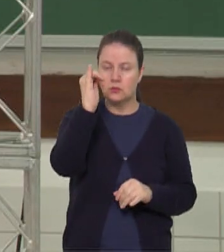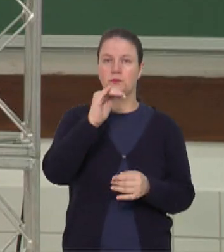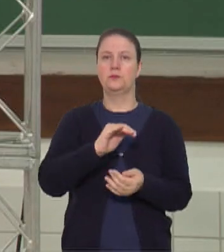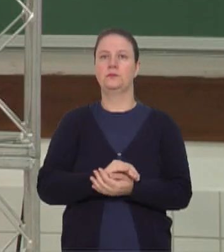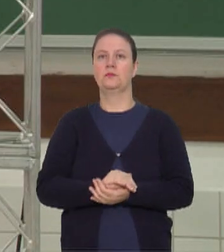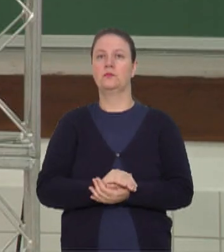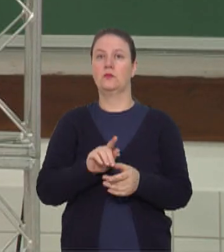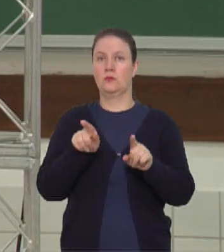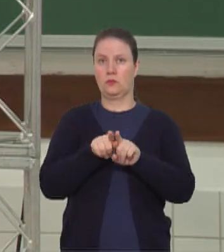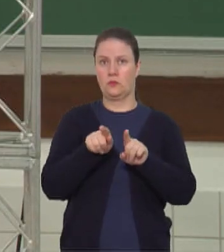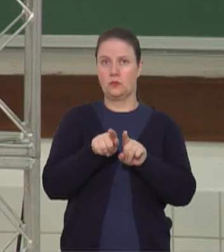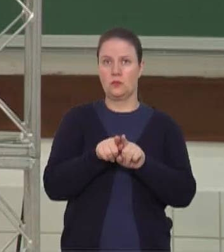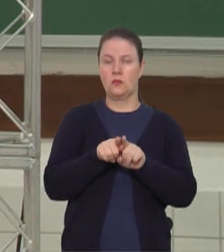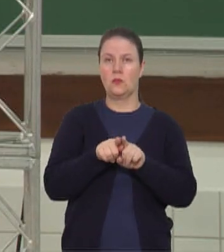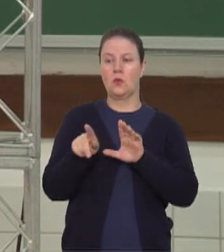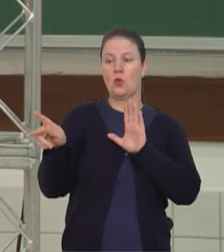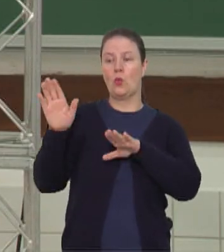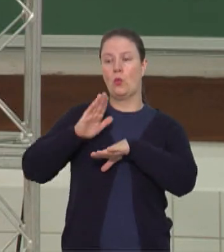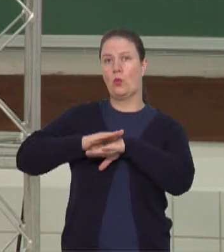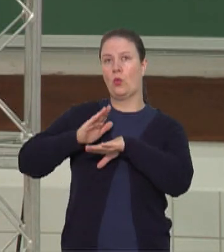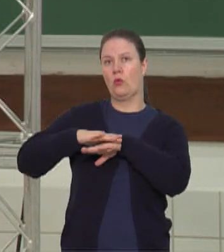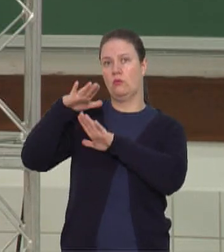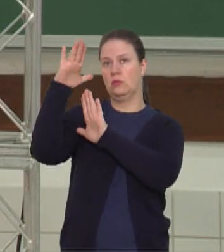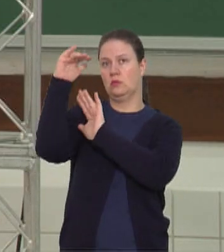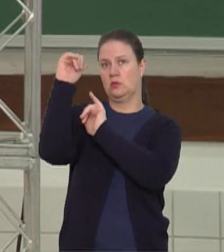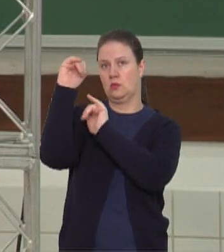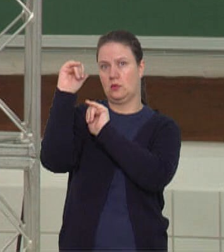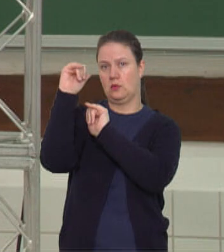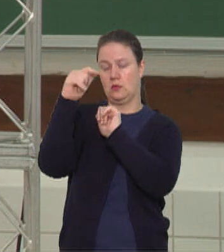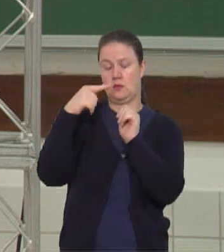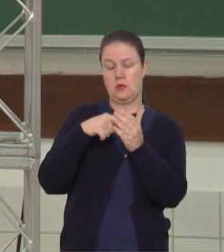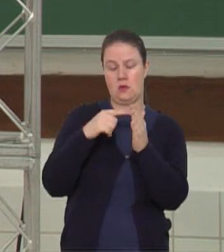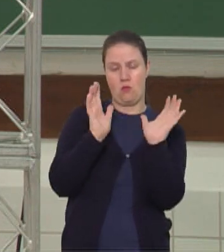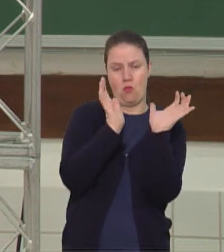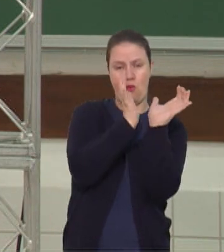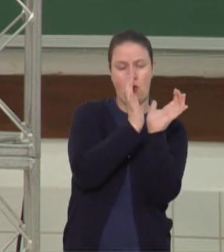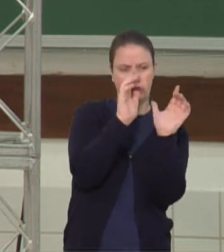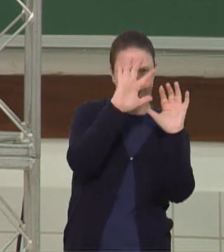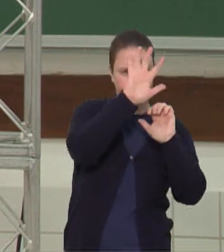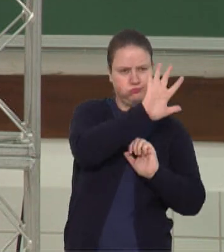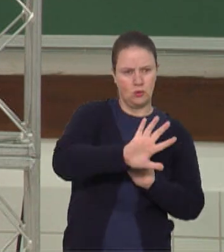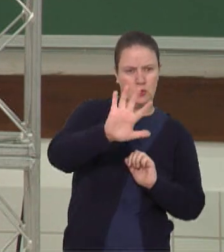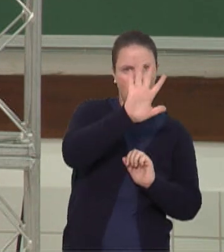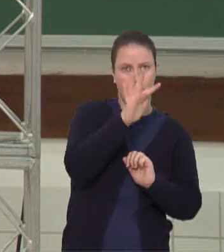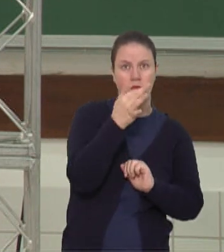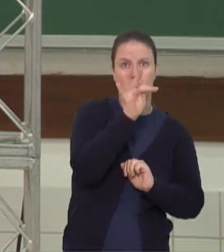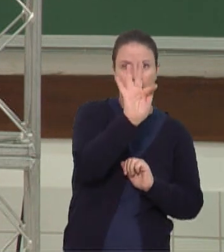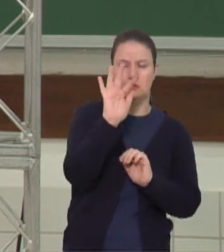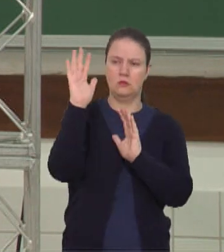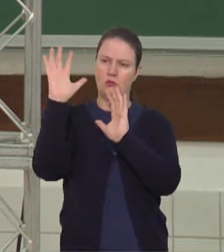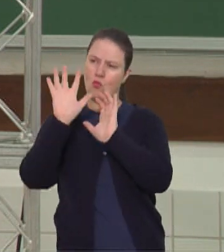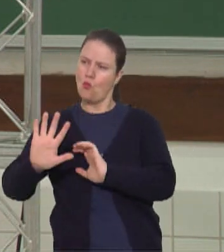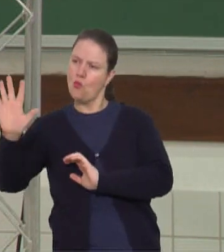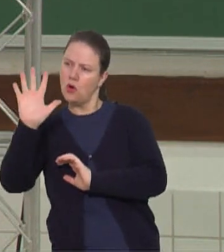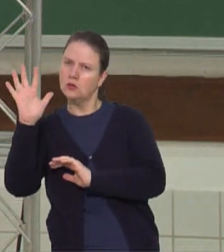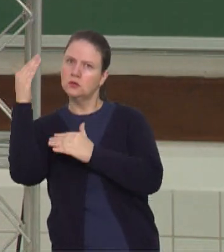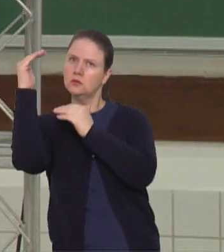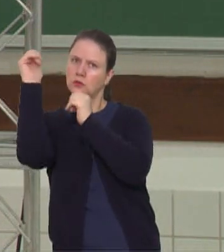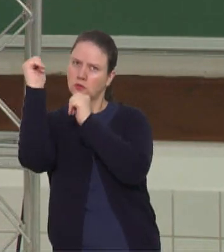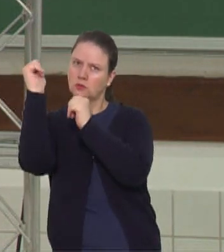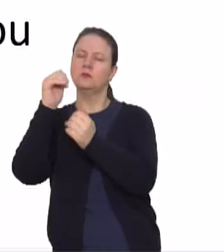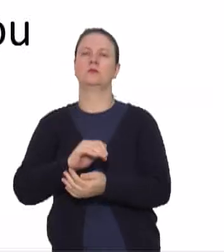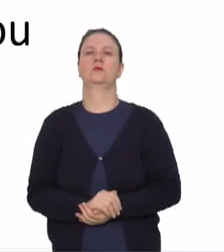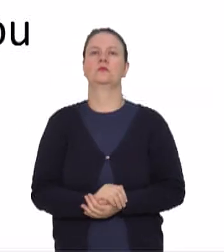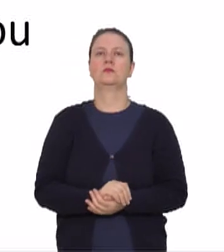para a parte oriental que pertence à Espanha. Então a gente vai ver a parte francesa e a gente também vai ver a parte espanhola. Tá? Então aqui,